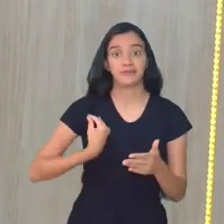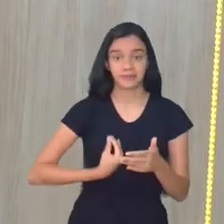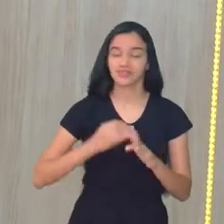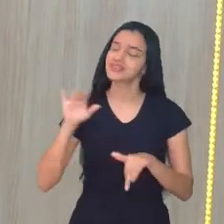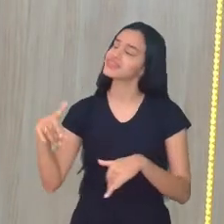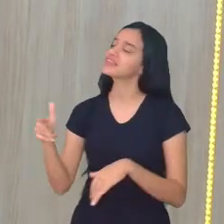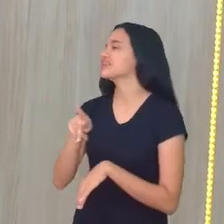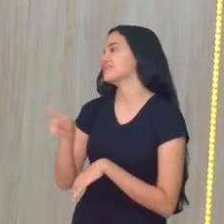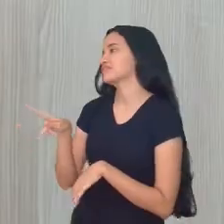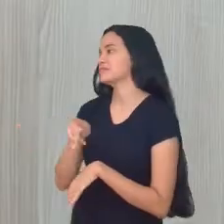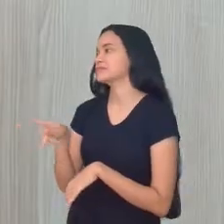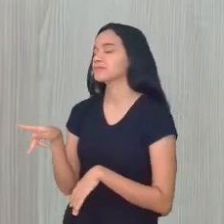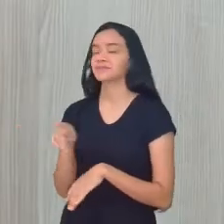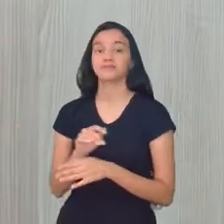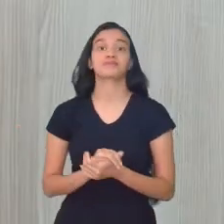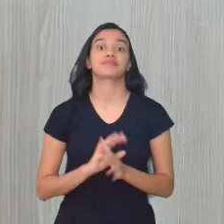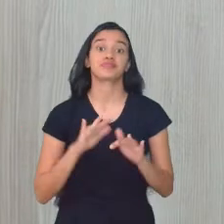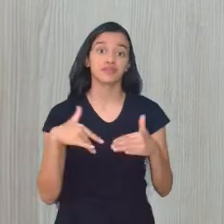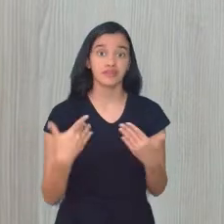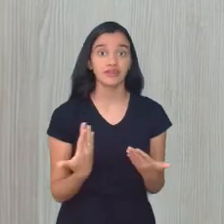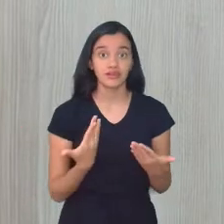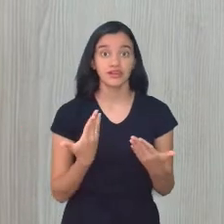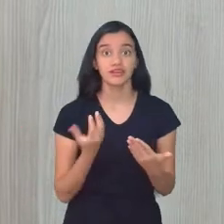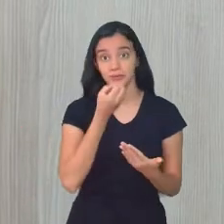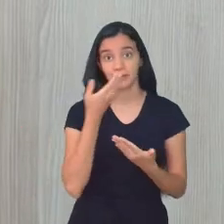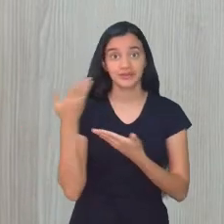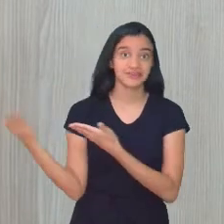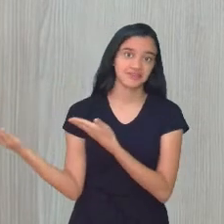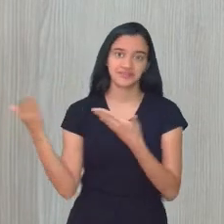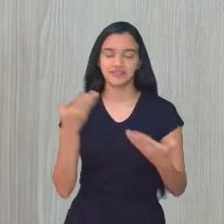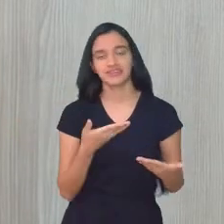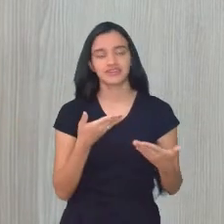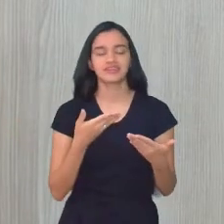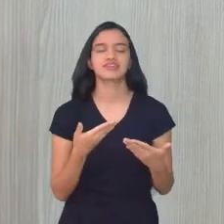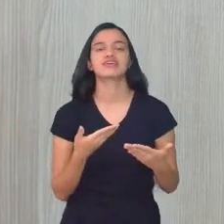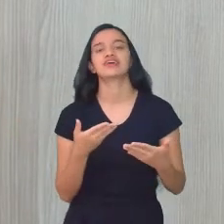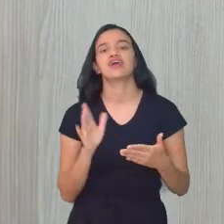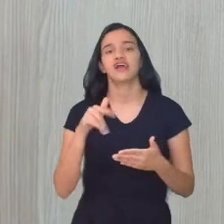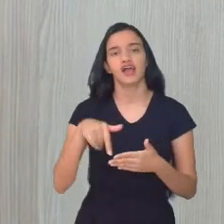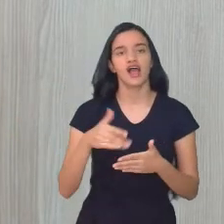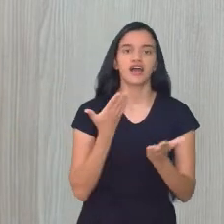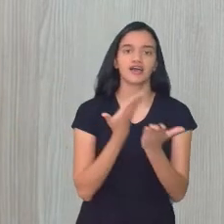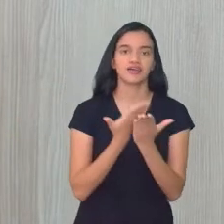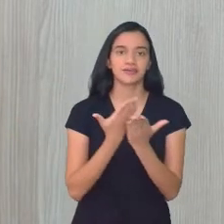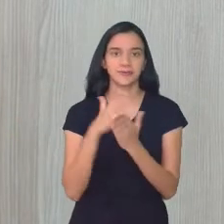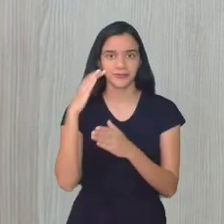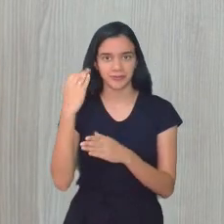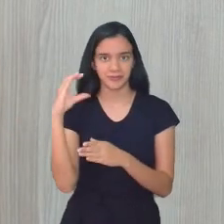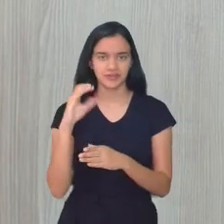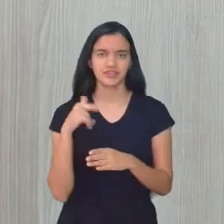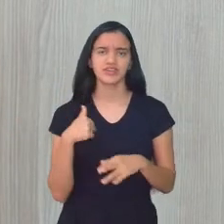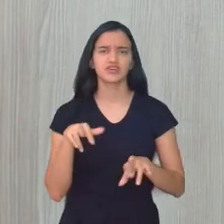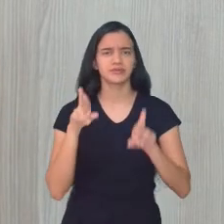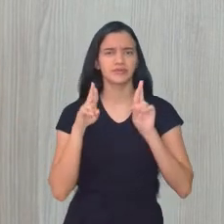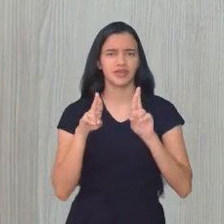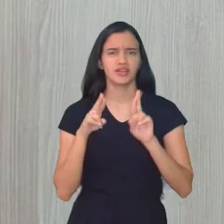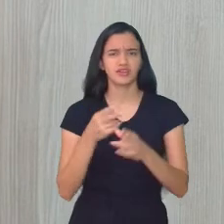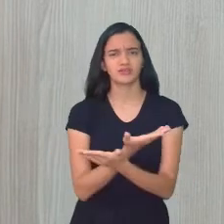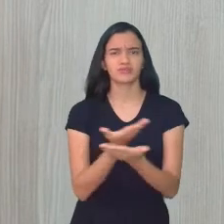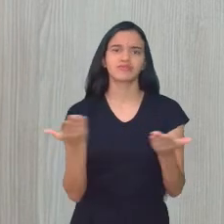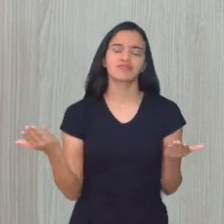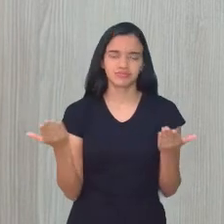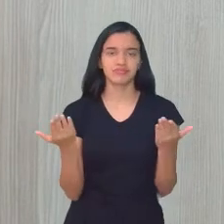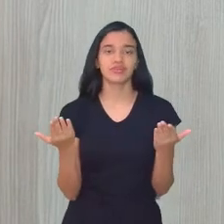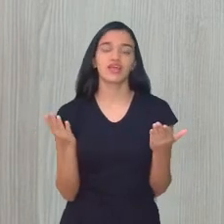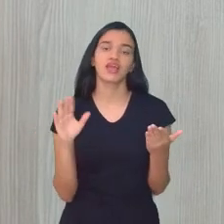é isso, Cláudia? É isso, professora Isabel. Então, sejam todos bem-vindos e bem-vindas, não é, para mais uma aula de ciências. Espero que vocês estejam